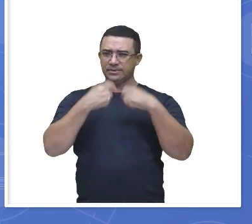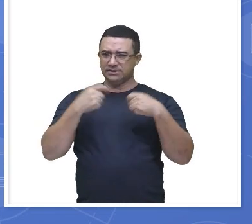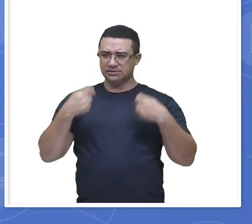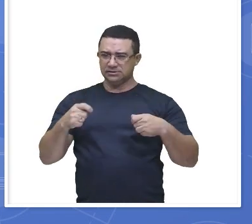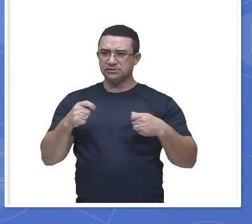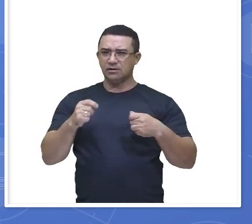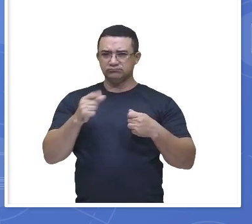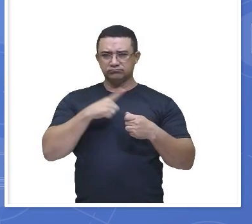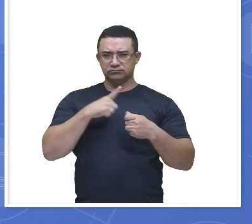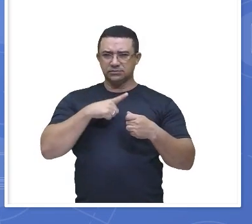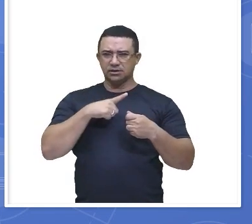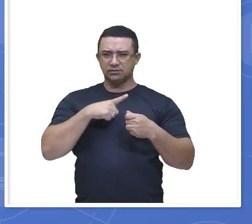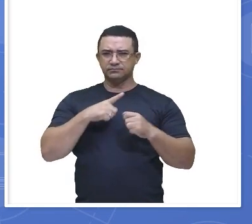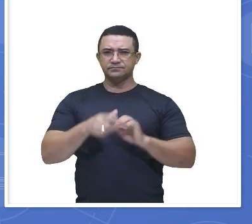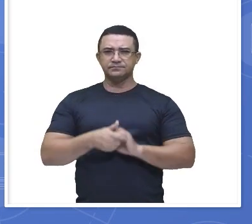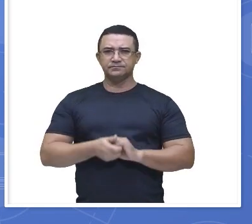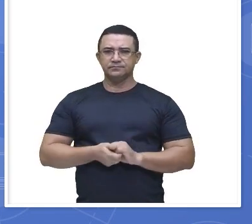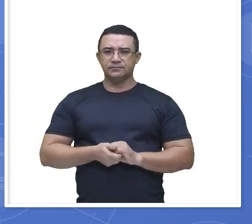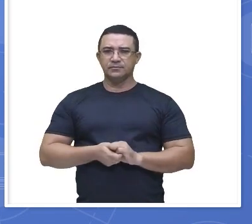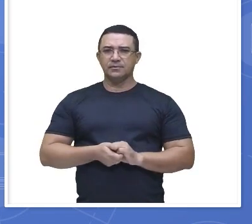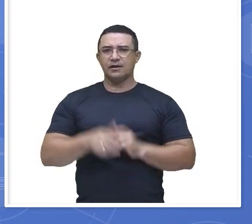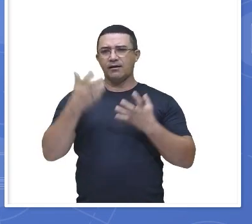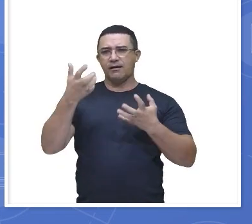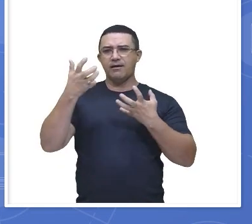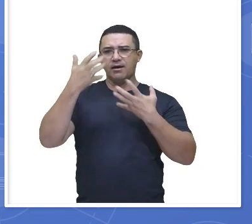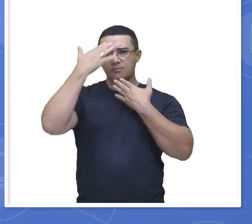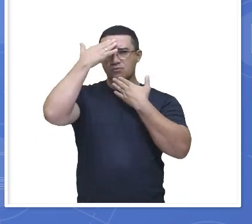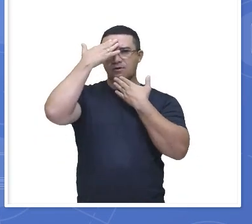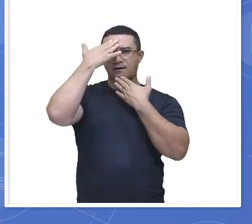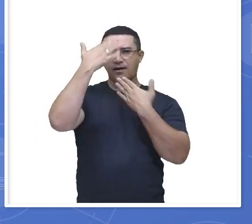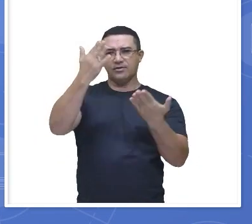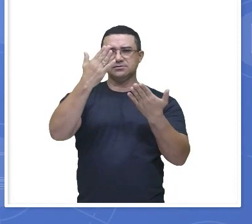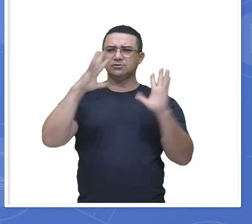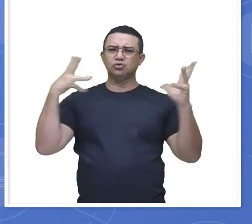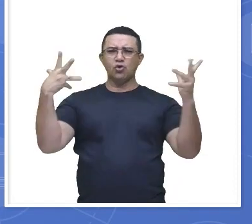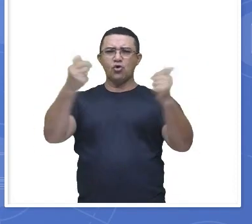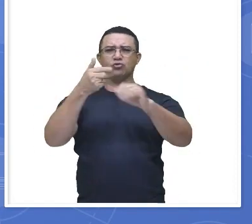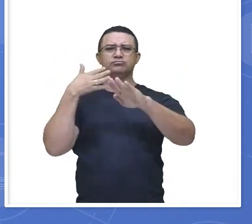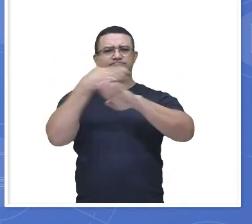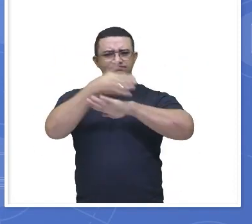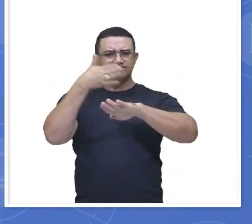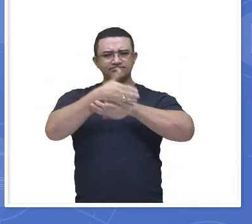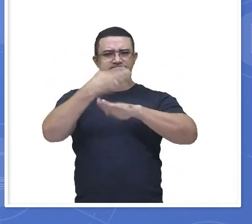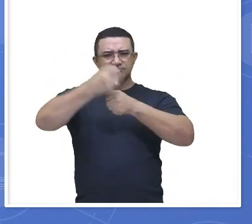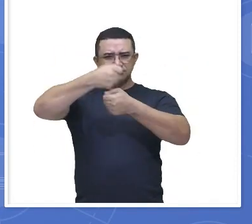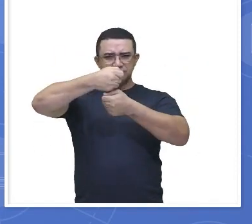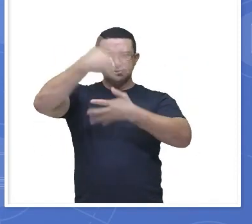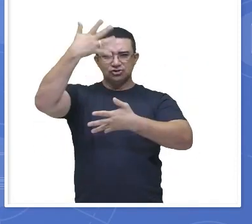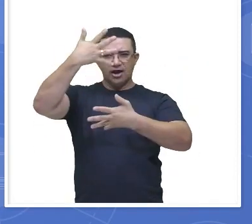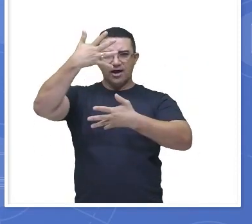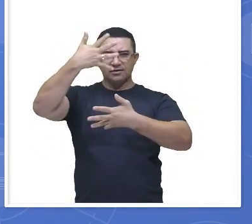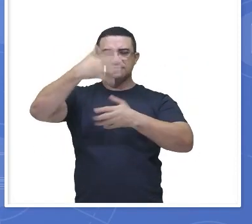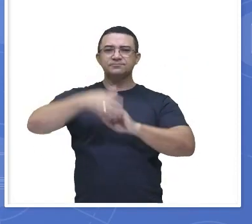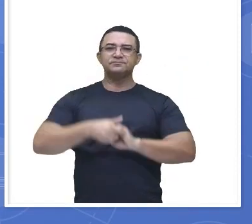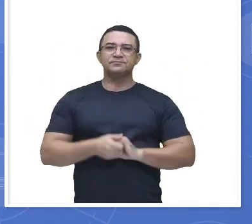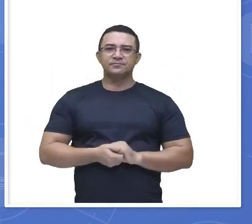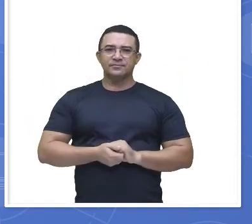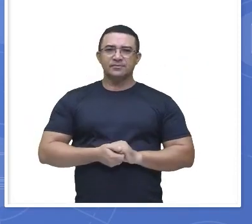recurso, tá bom, gente? A gente agradece, né, a presença de vocês no nosso chat, o fato de